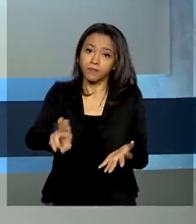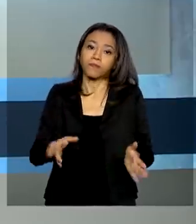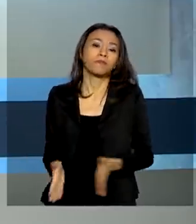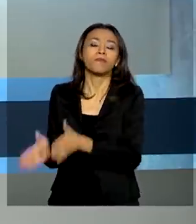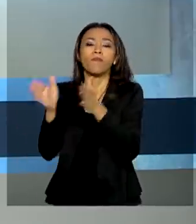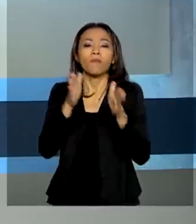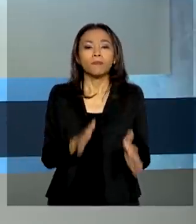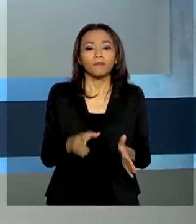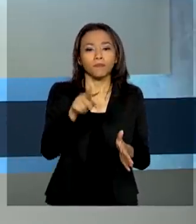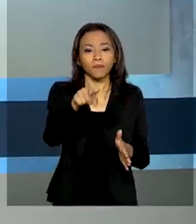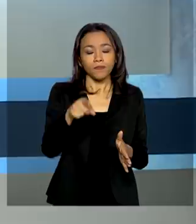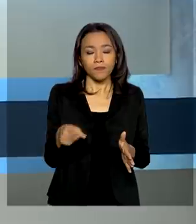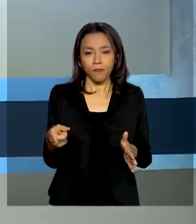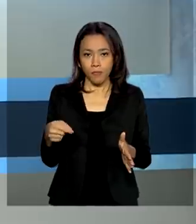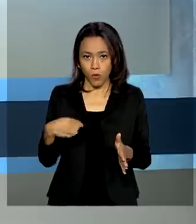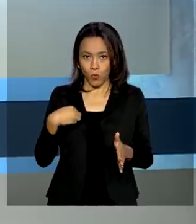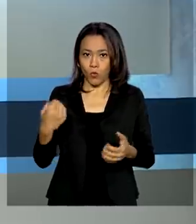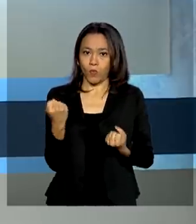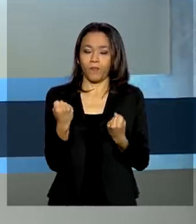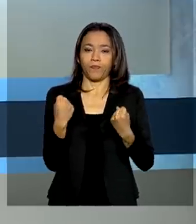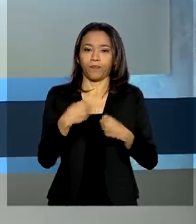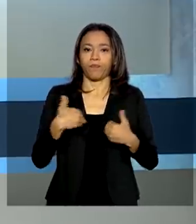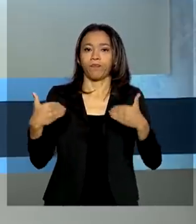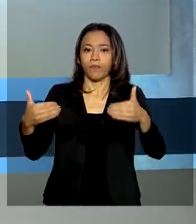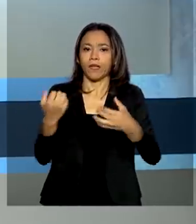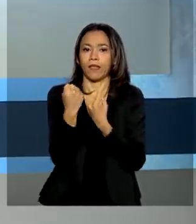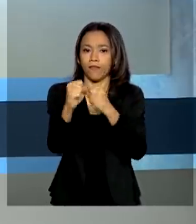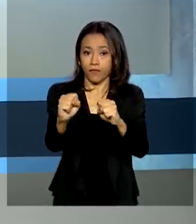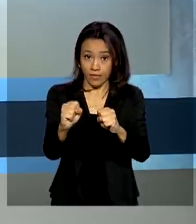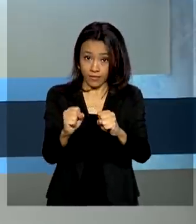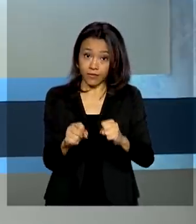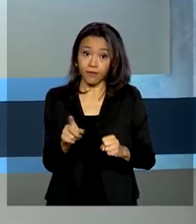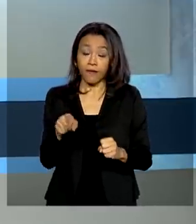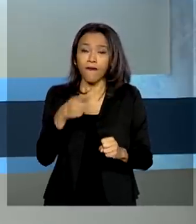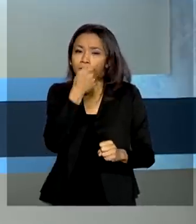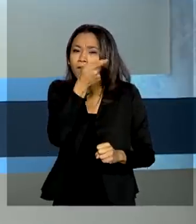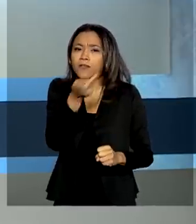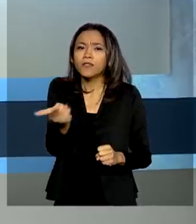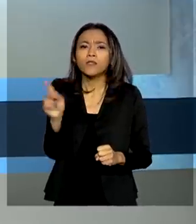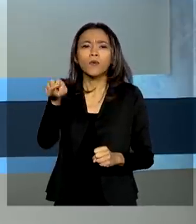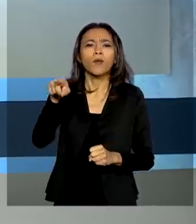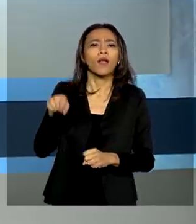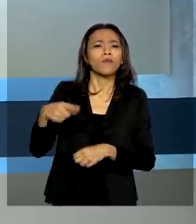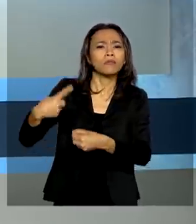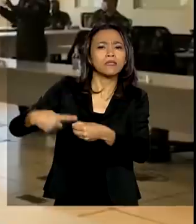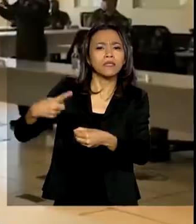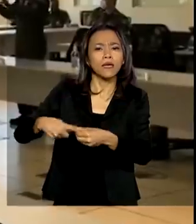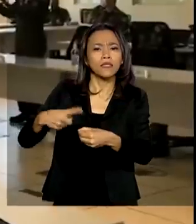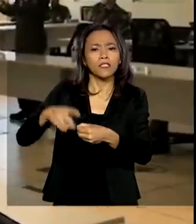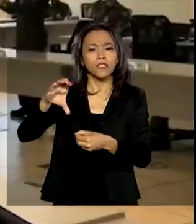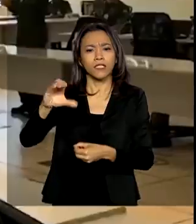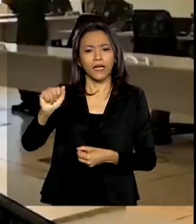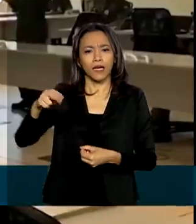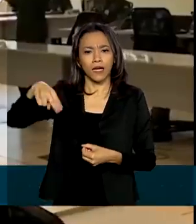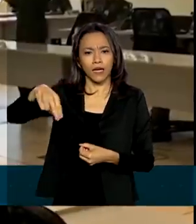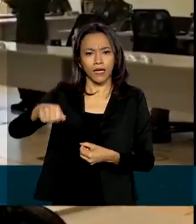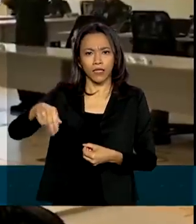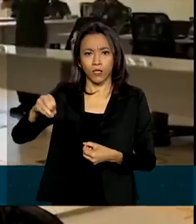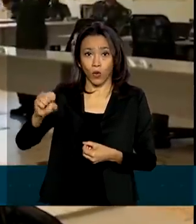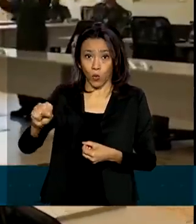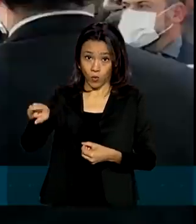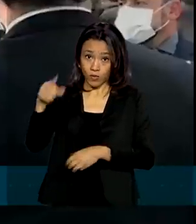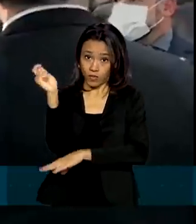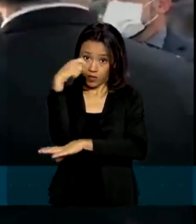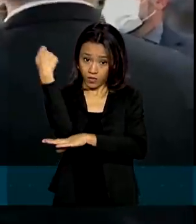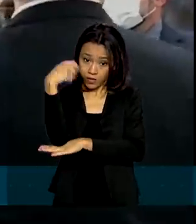ministro da Defesa, Fernando Azevedo e Silva, visitou nesta quinta-feira, na cidade gaúcha de Canoas, o Comando Conjunto Sul da